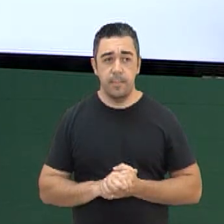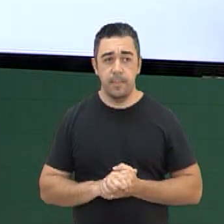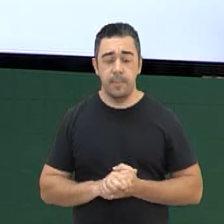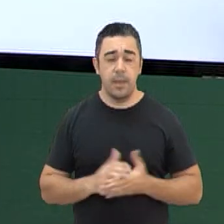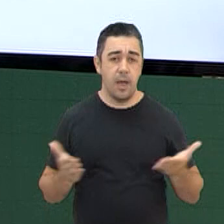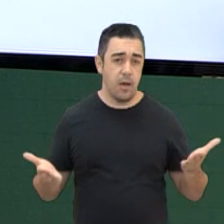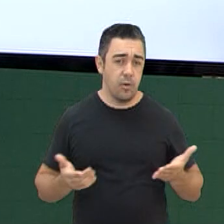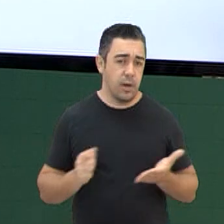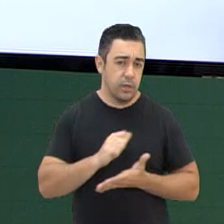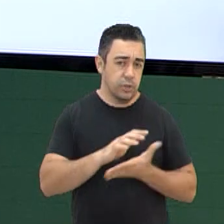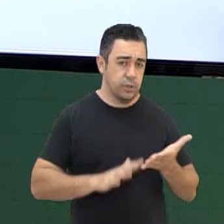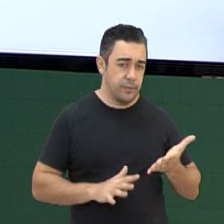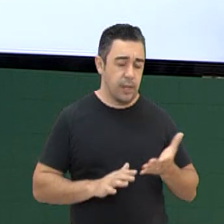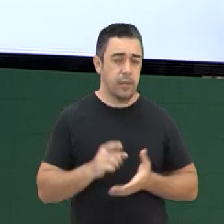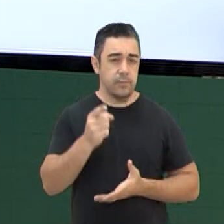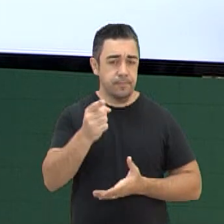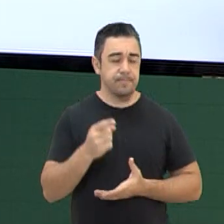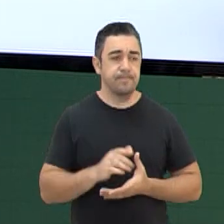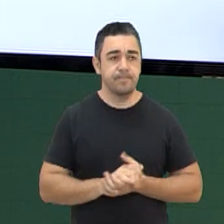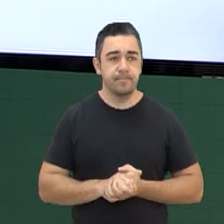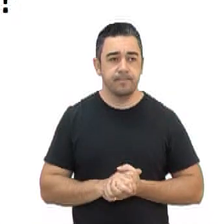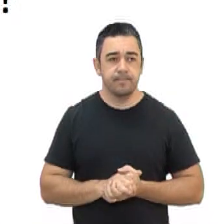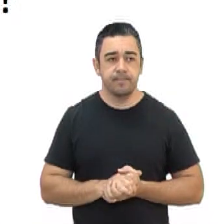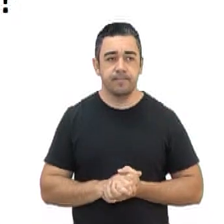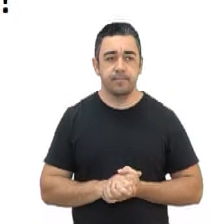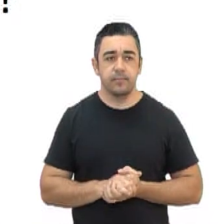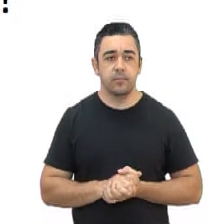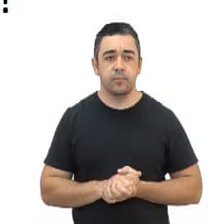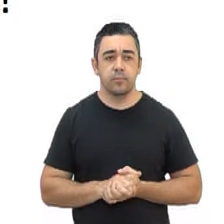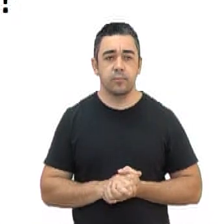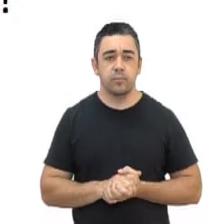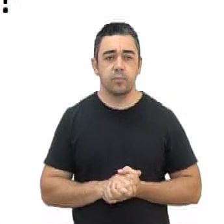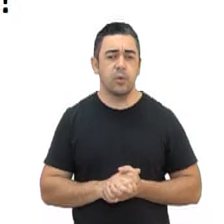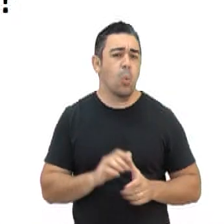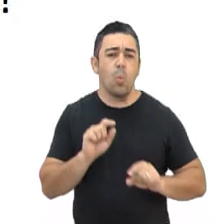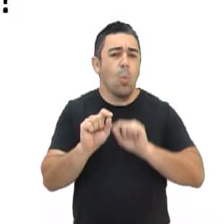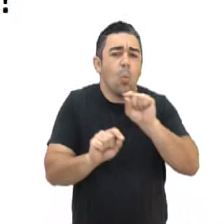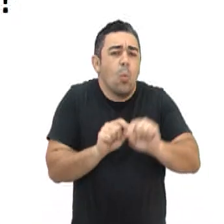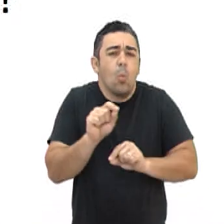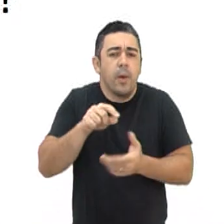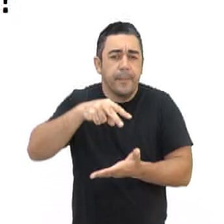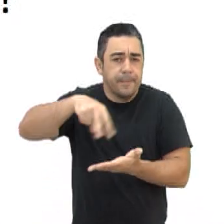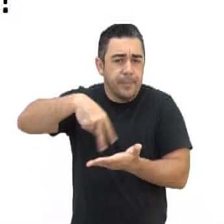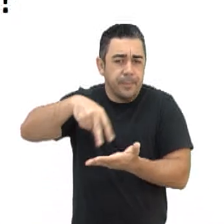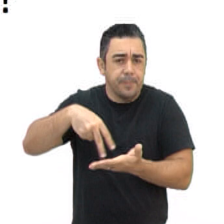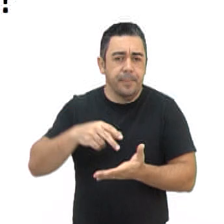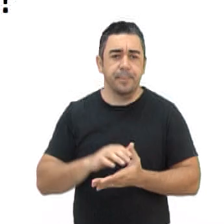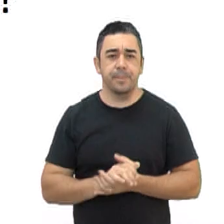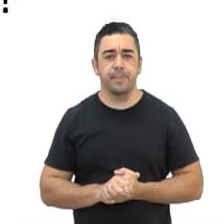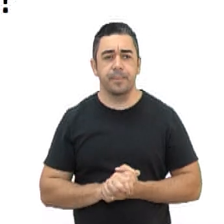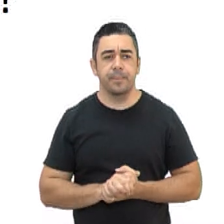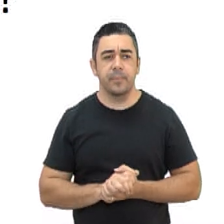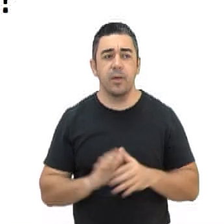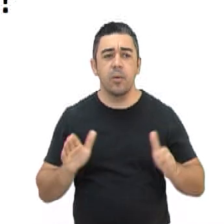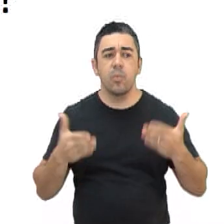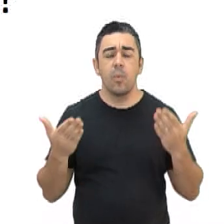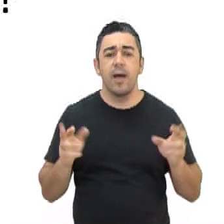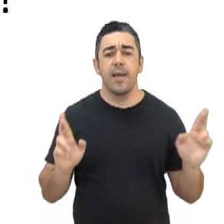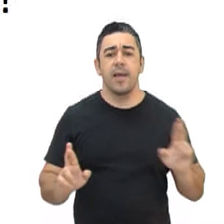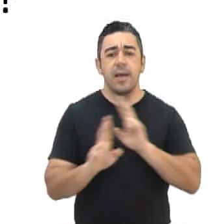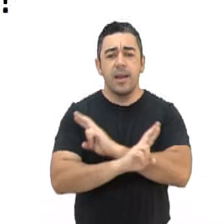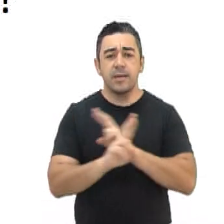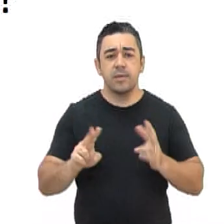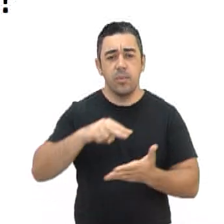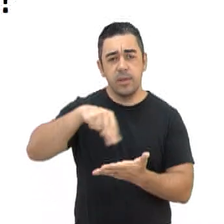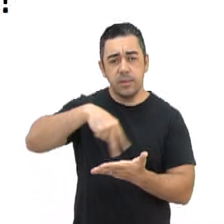E aí chegamos a uma atividade. Vamos lá? O que é a dança? Quais são as relações entre